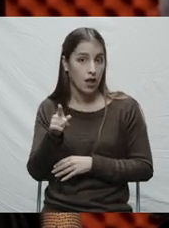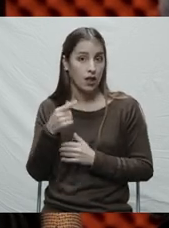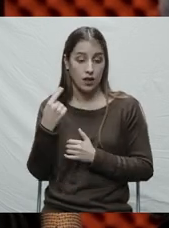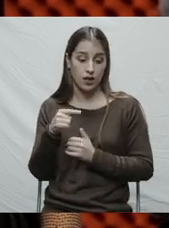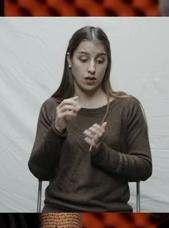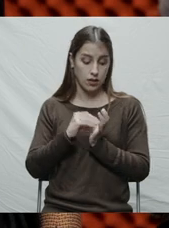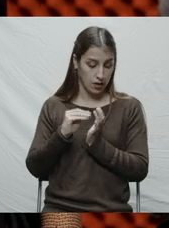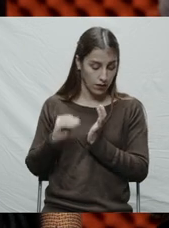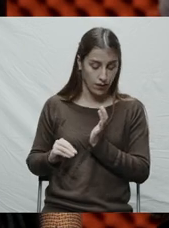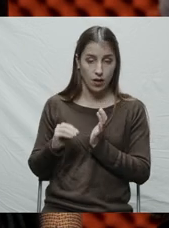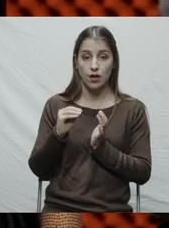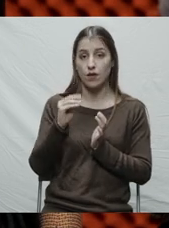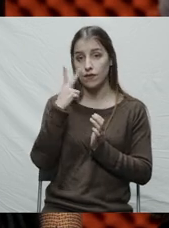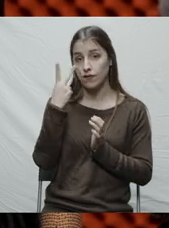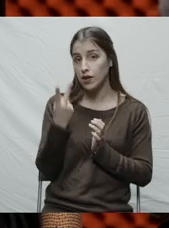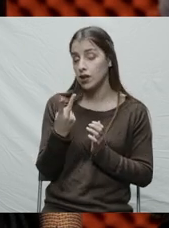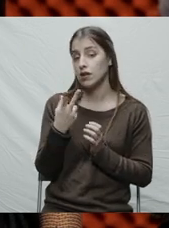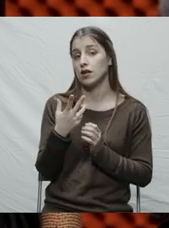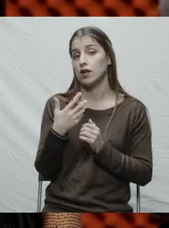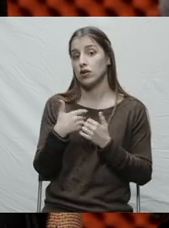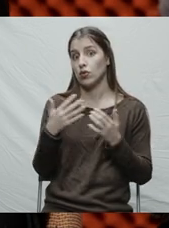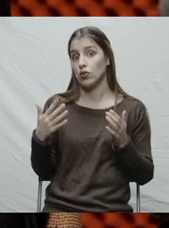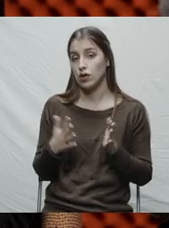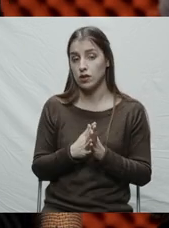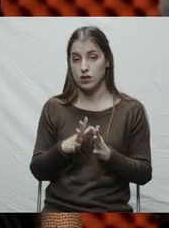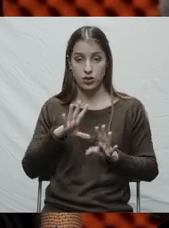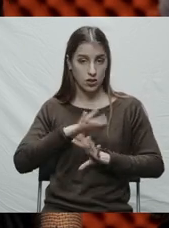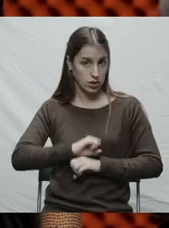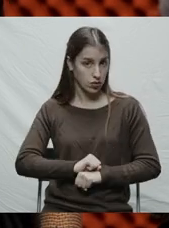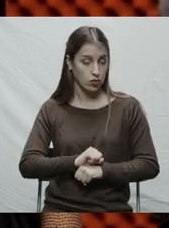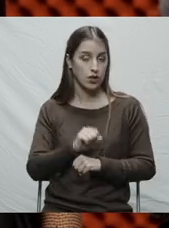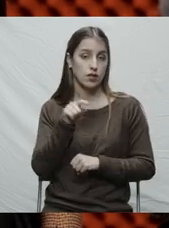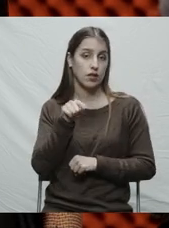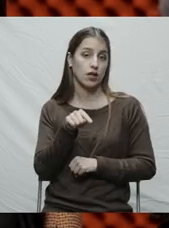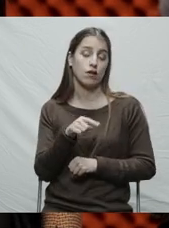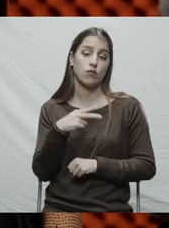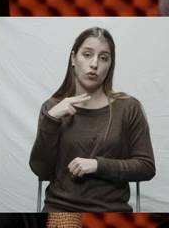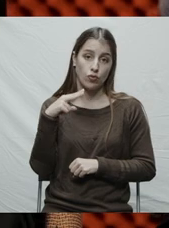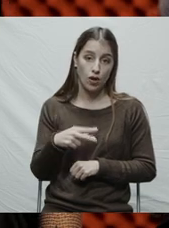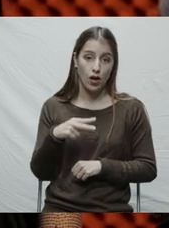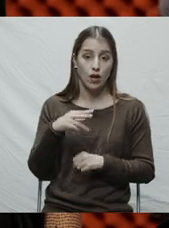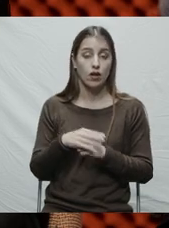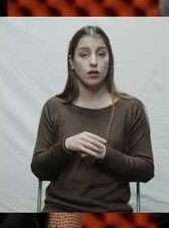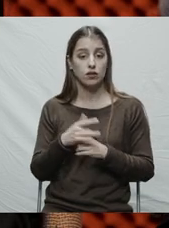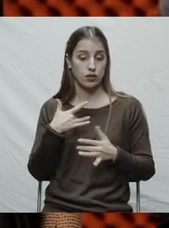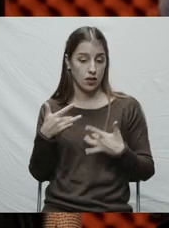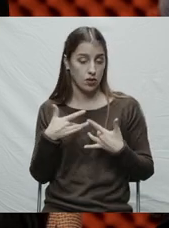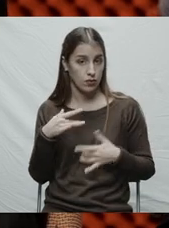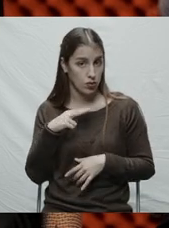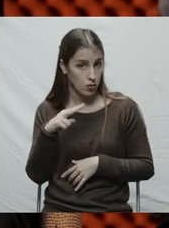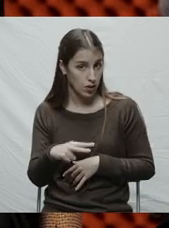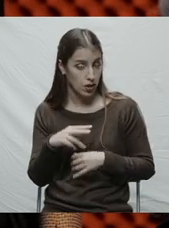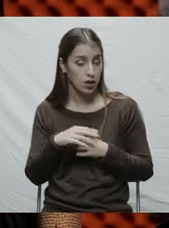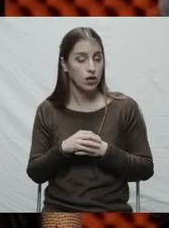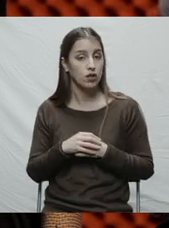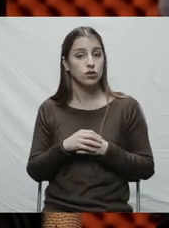todo aquele currículo e toda aquela vida e todas as desilusões de estar aqui em Portugal, também dentro do teatro português, e